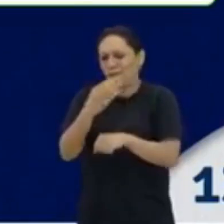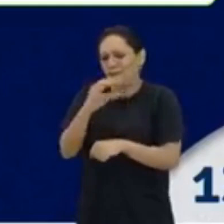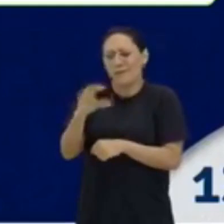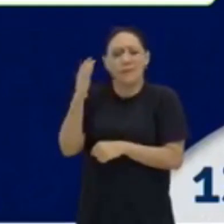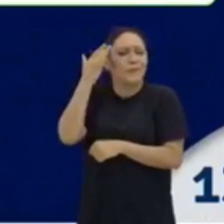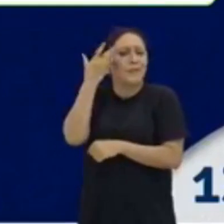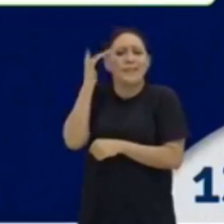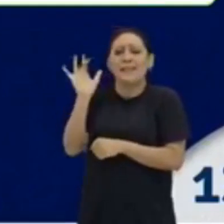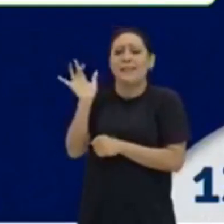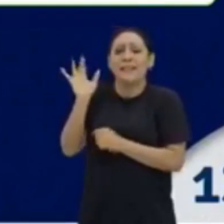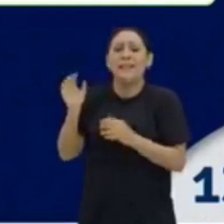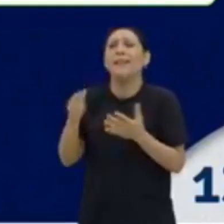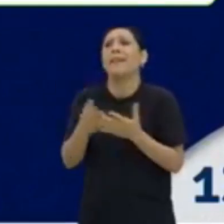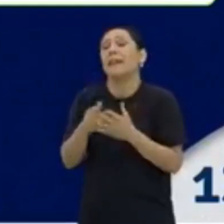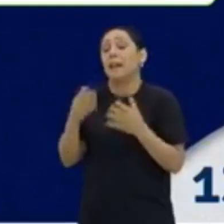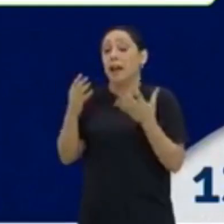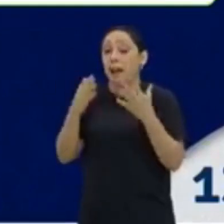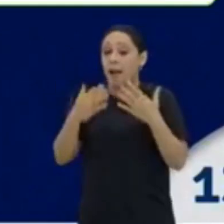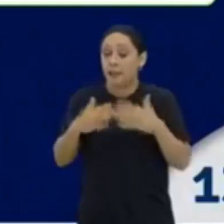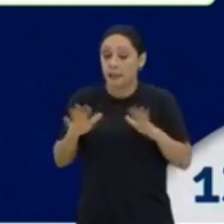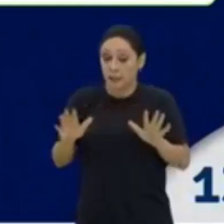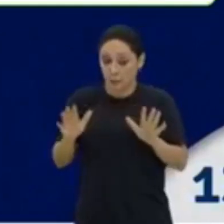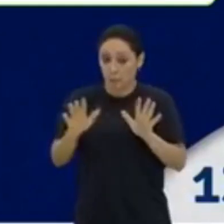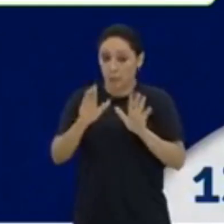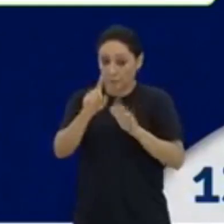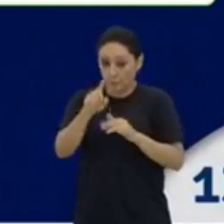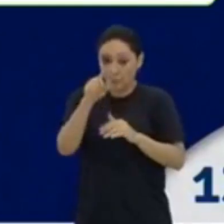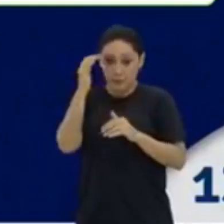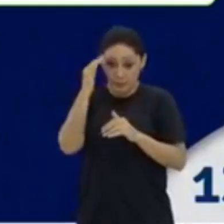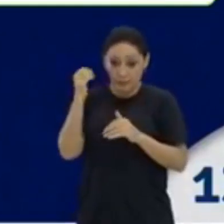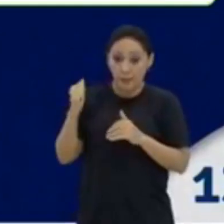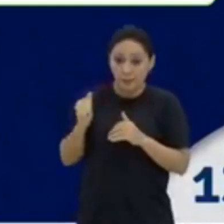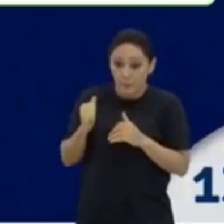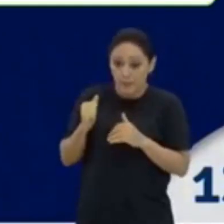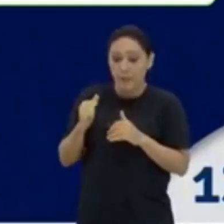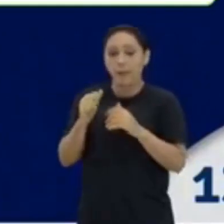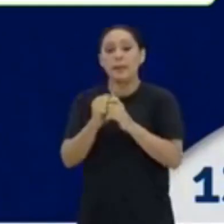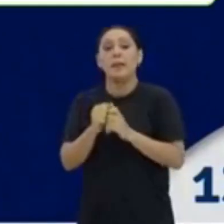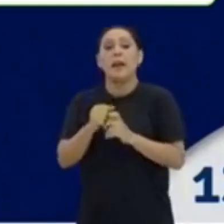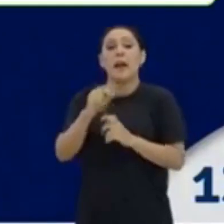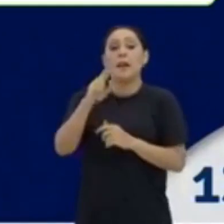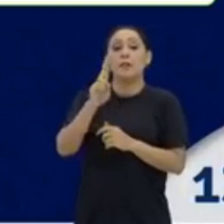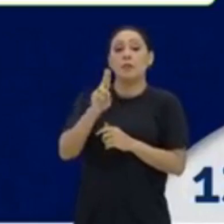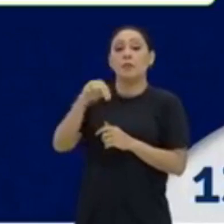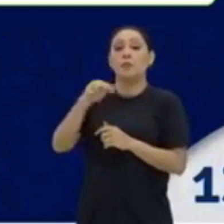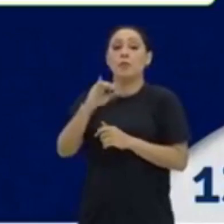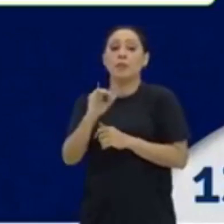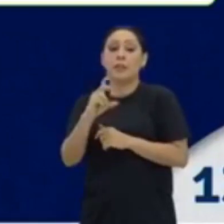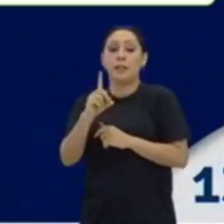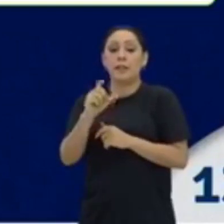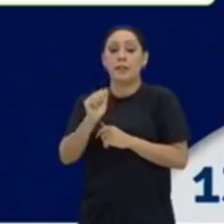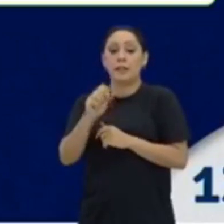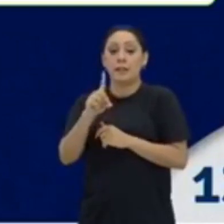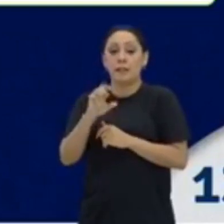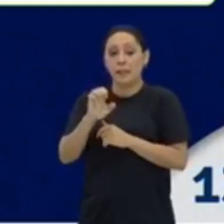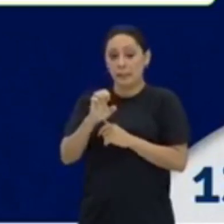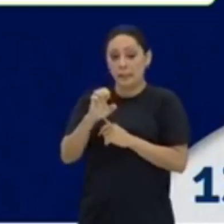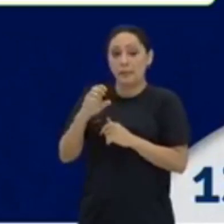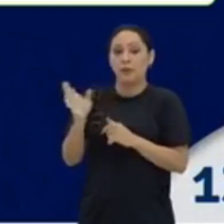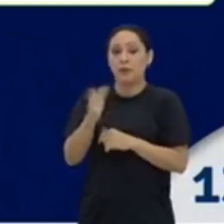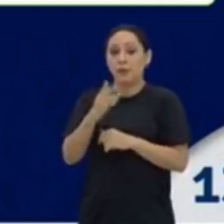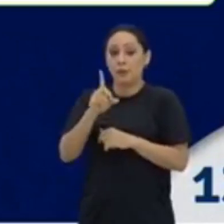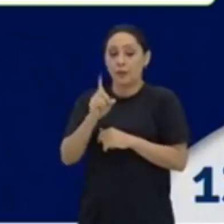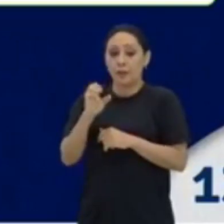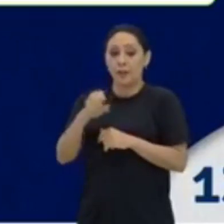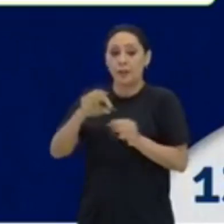é isso, professor. Não, pessoal, agora uma coisa você tem que saber. As unidades de medida, as decimais, essas são importantes. O que